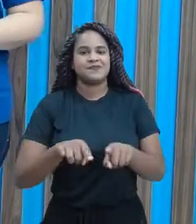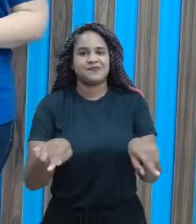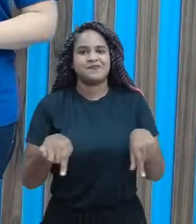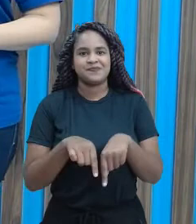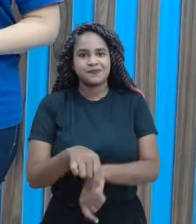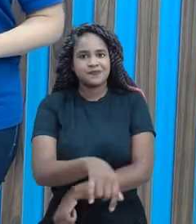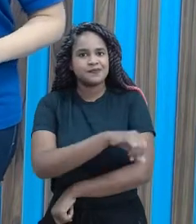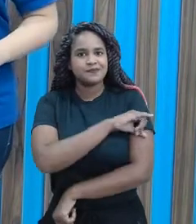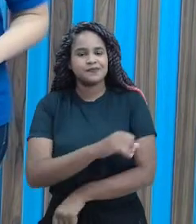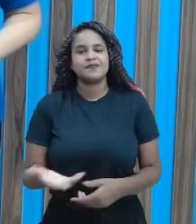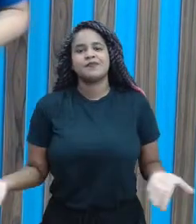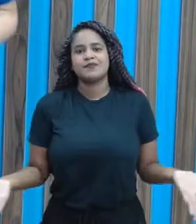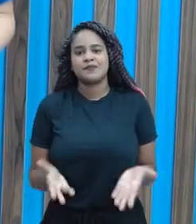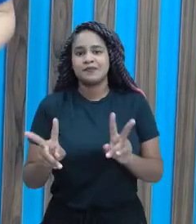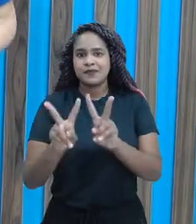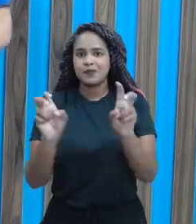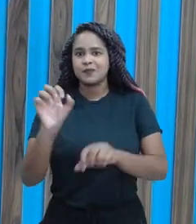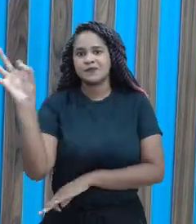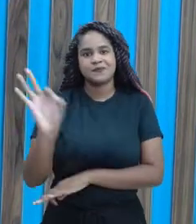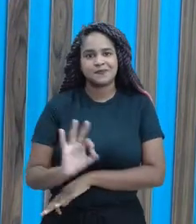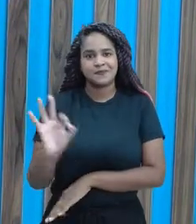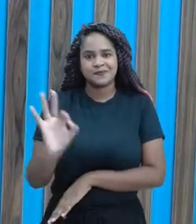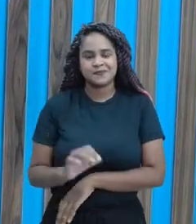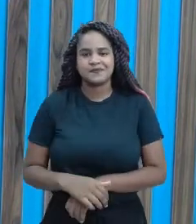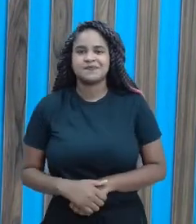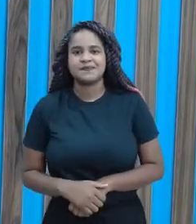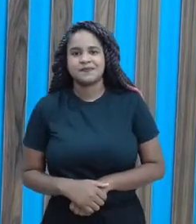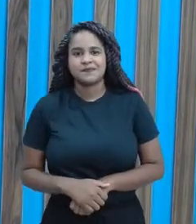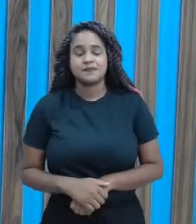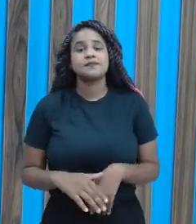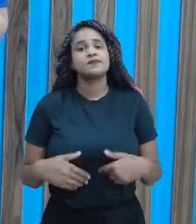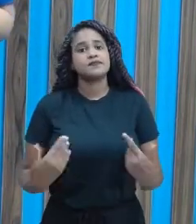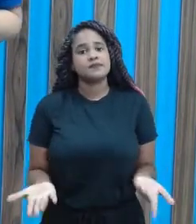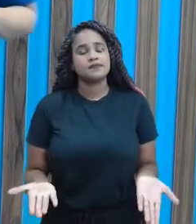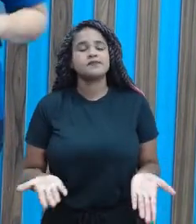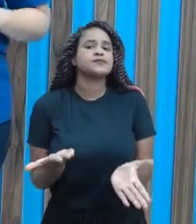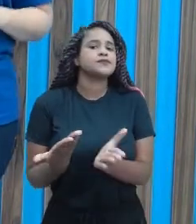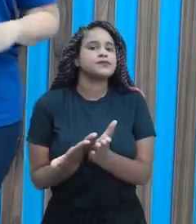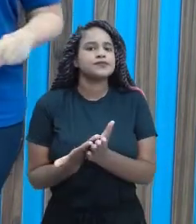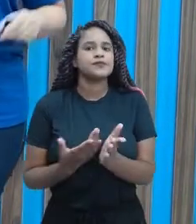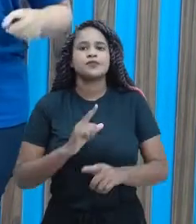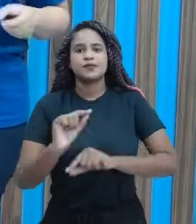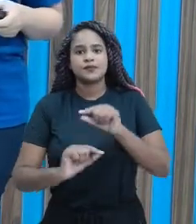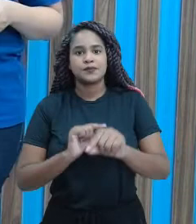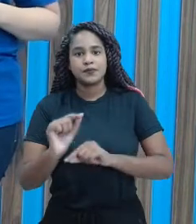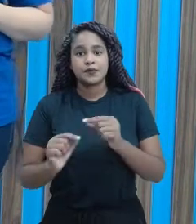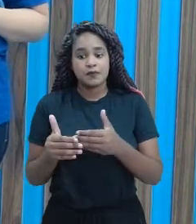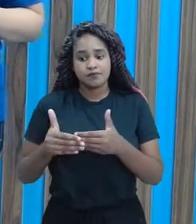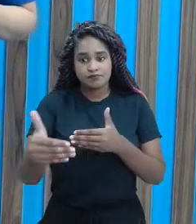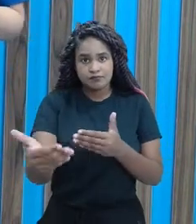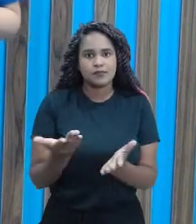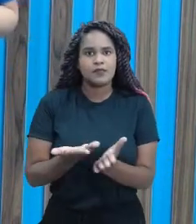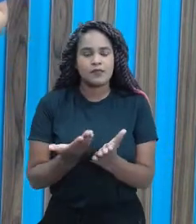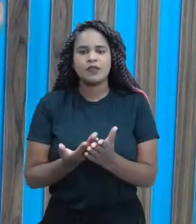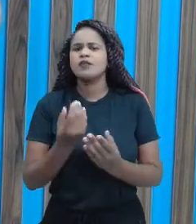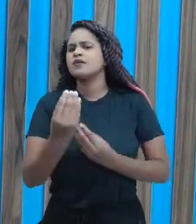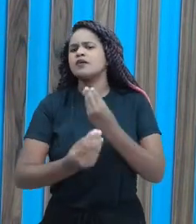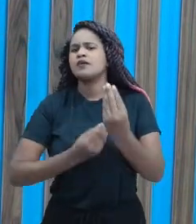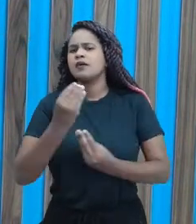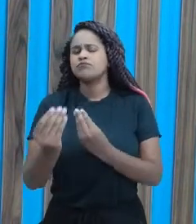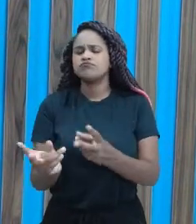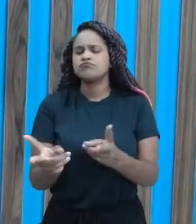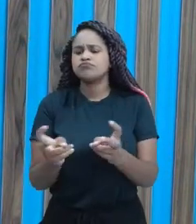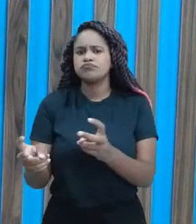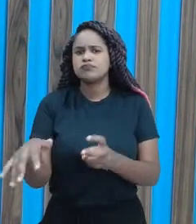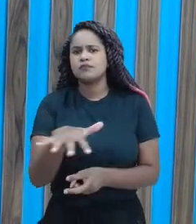é? Hoje o tema é sobre porcentagem, tá? A gente vai estudar nessas próximas aulas aí como que a gente observa